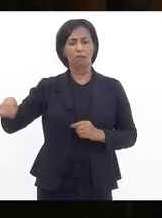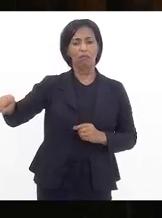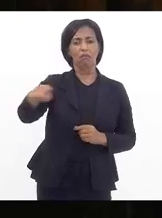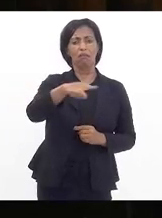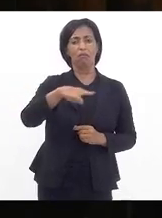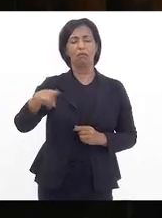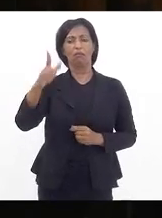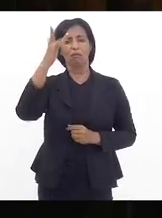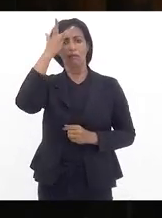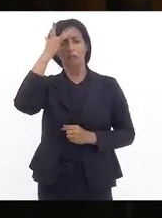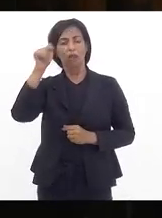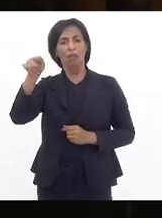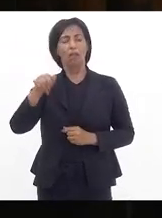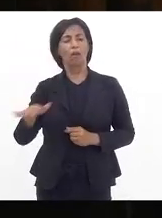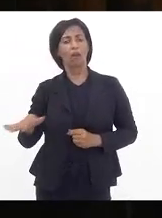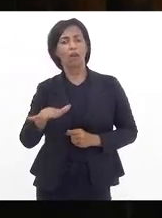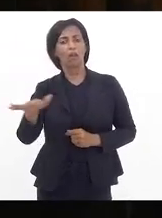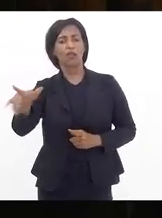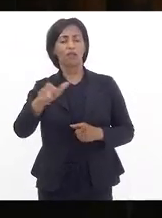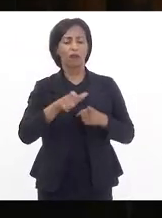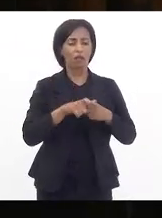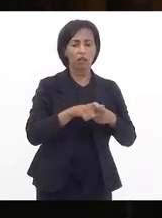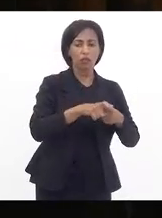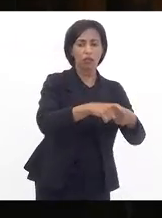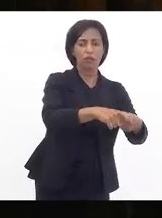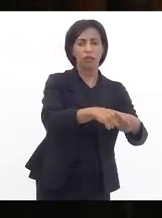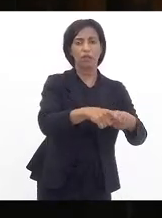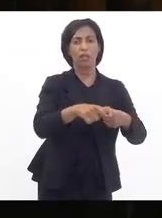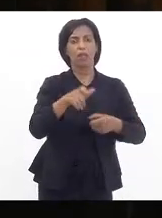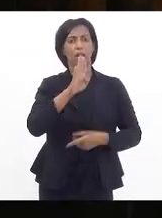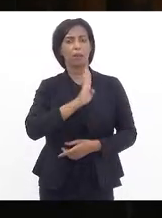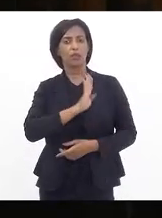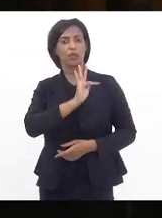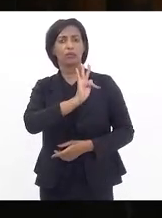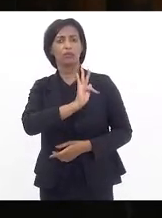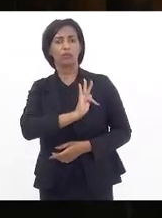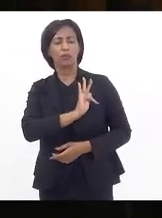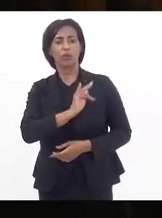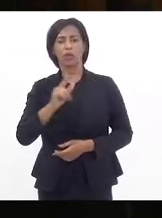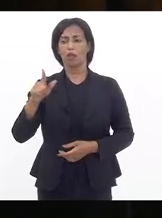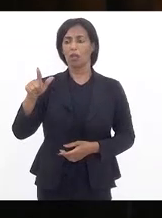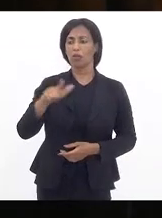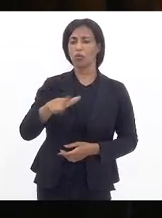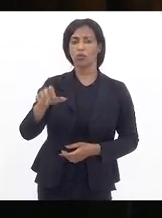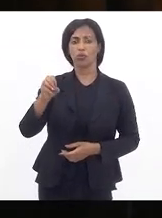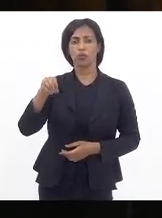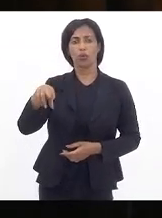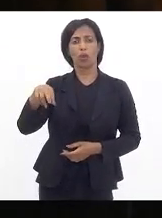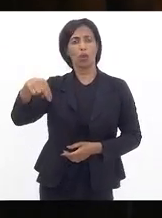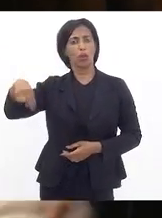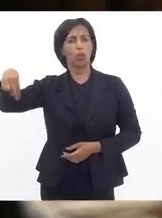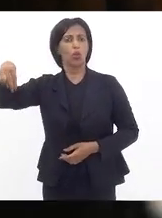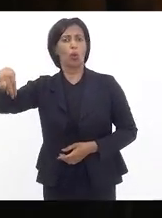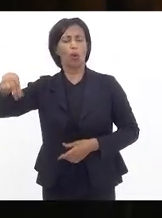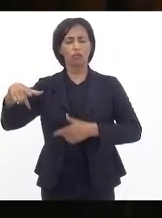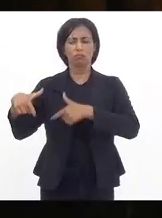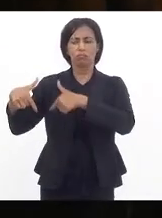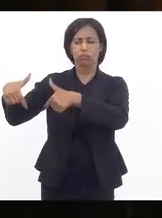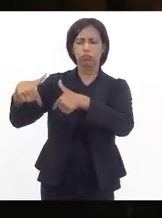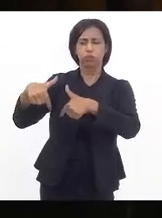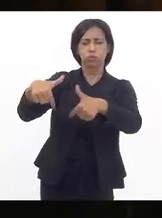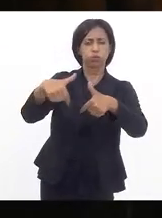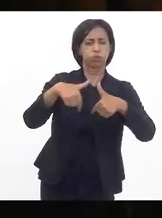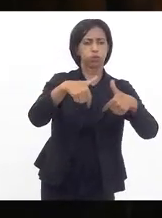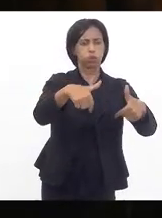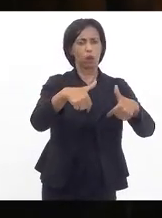daquelas que estão nas favelas nas periferias na Baixada Fluminense na zona norte fazendo ações